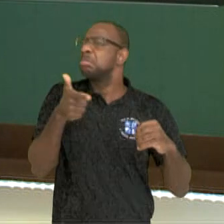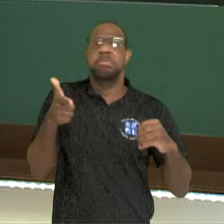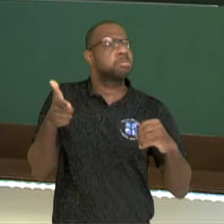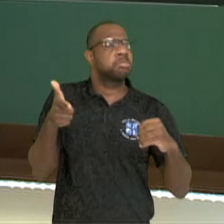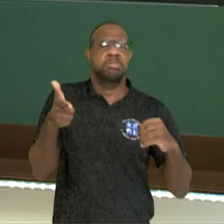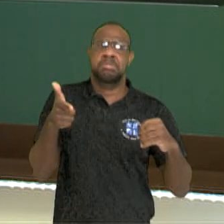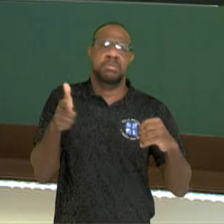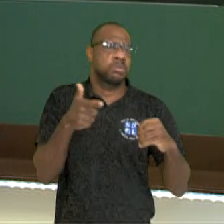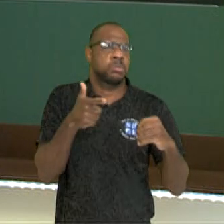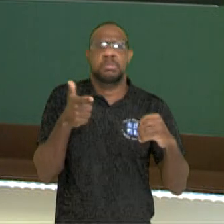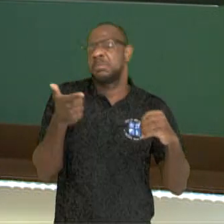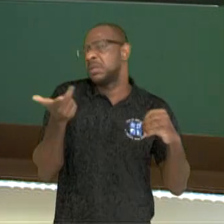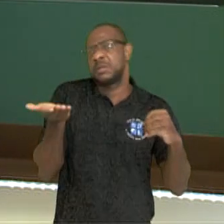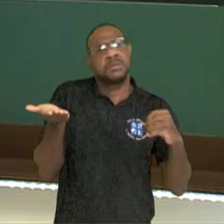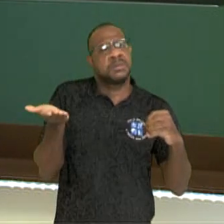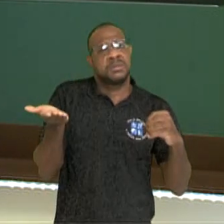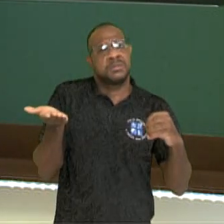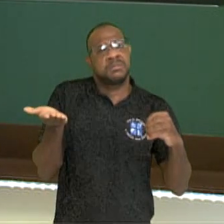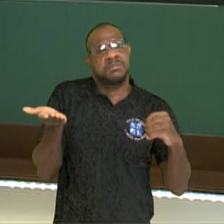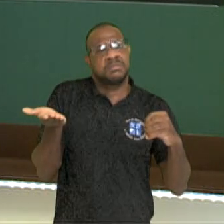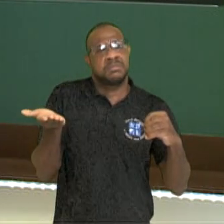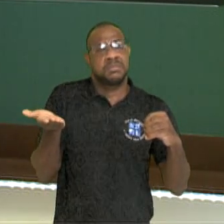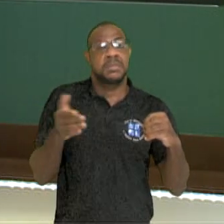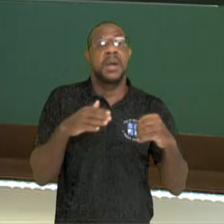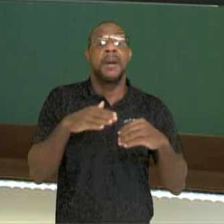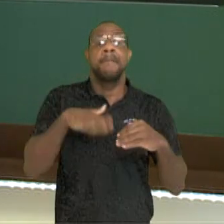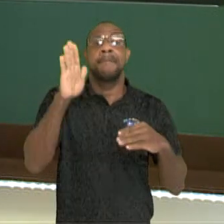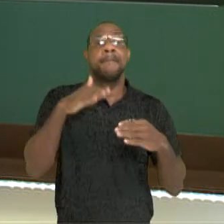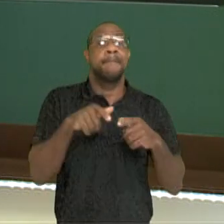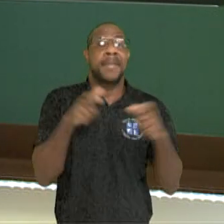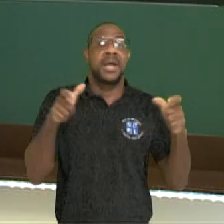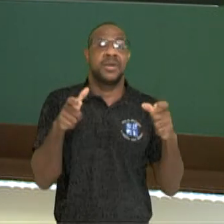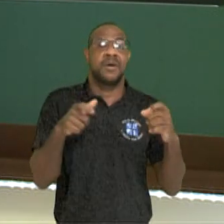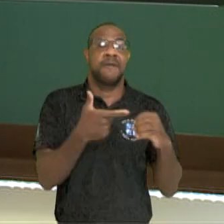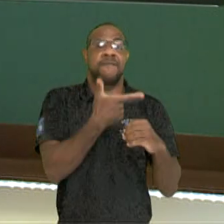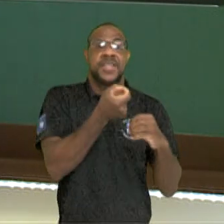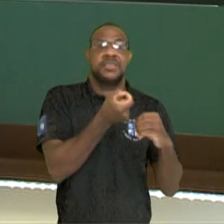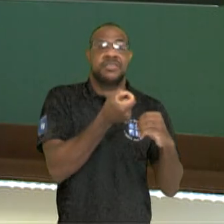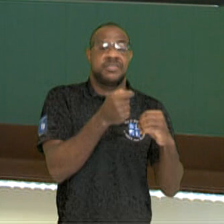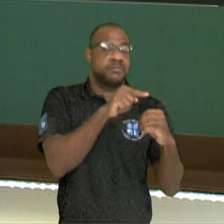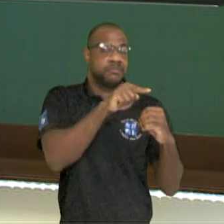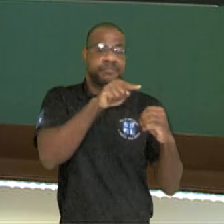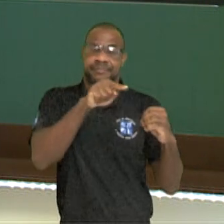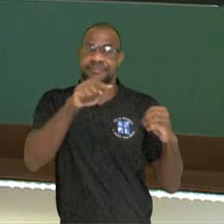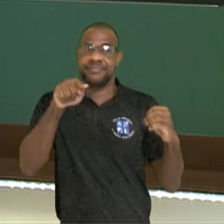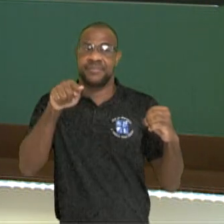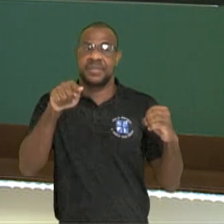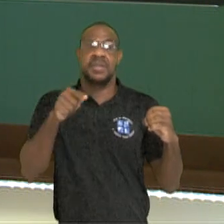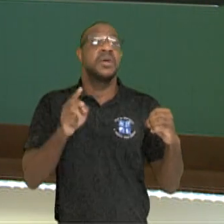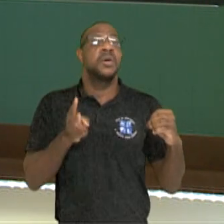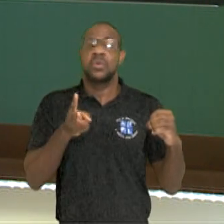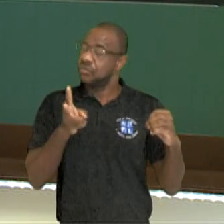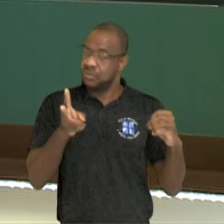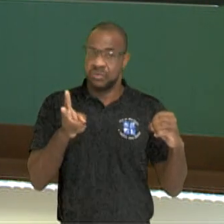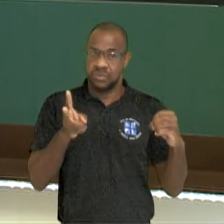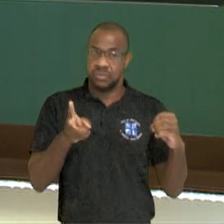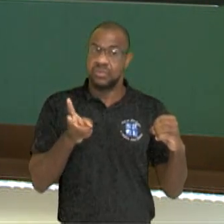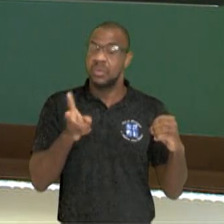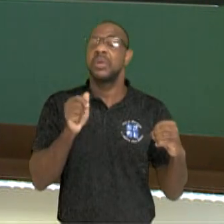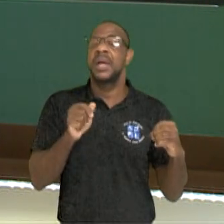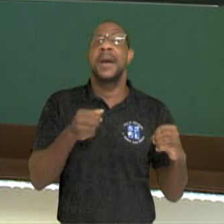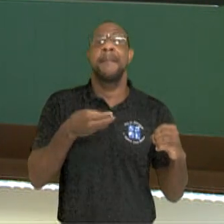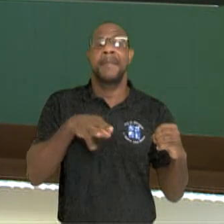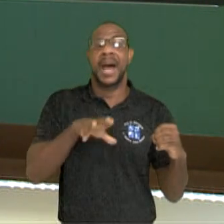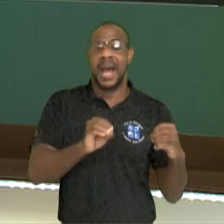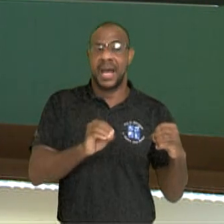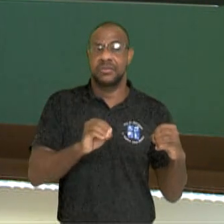25? Não, né? Então, o maior lucro foi 20.000. Então, continua sendo o mês de março